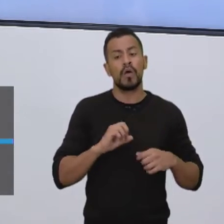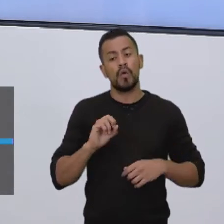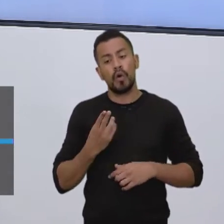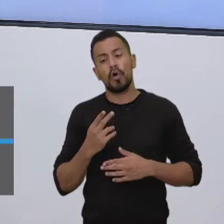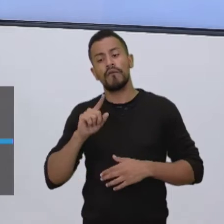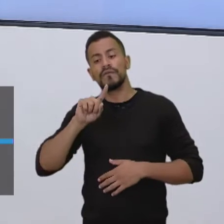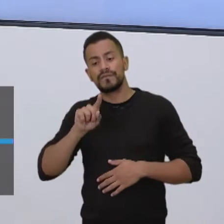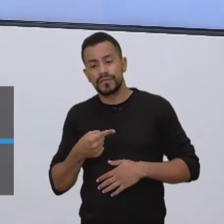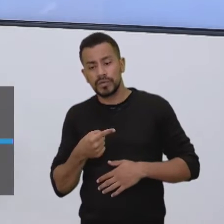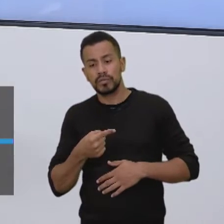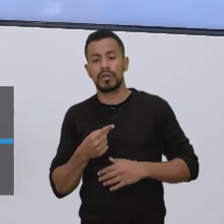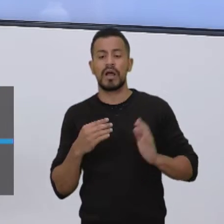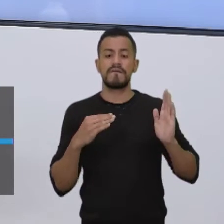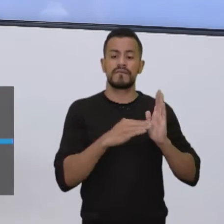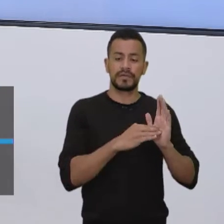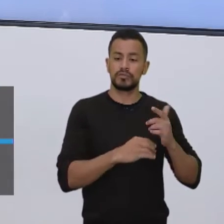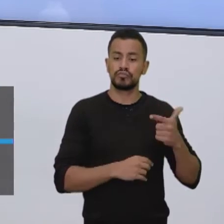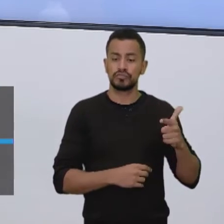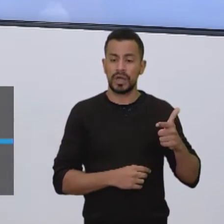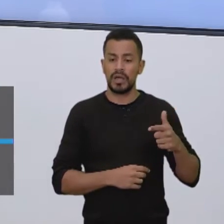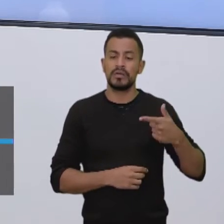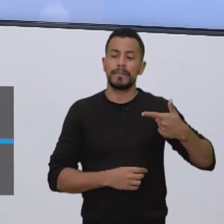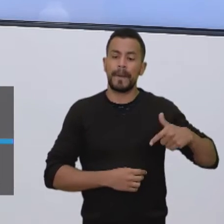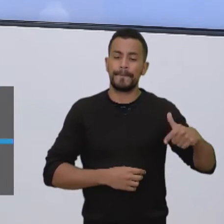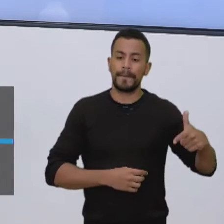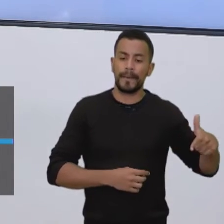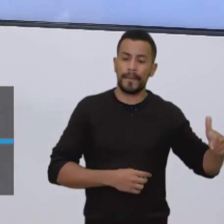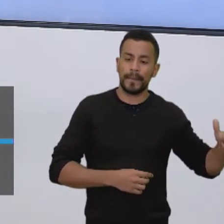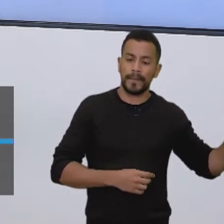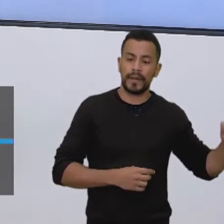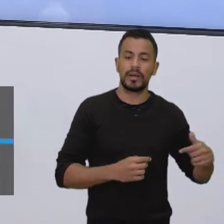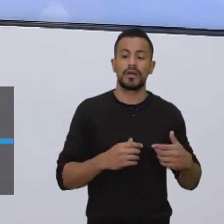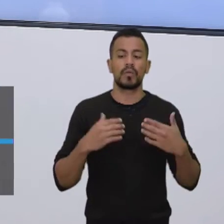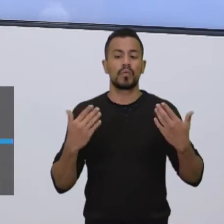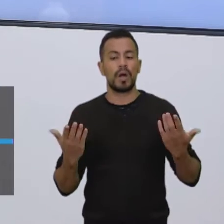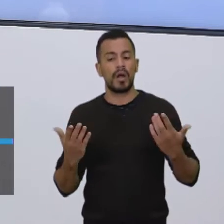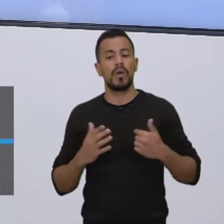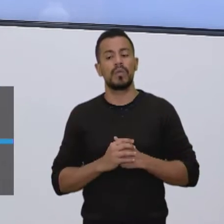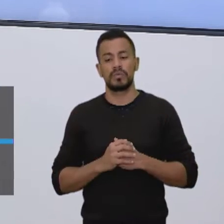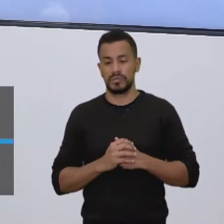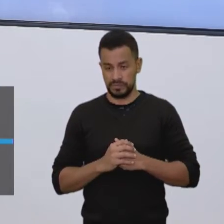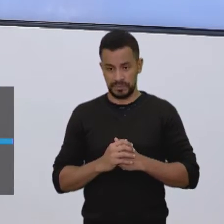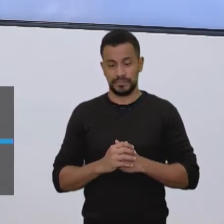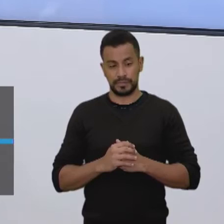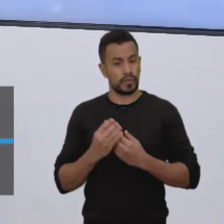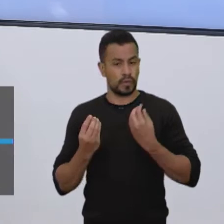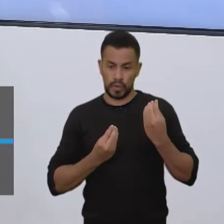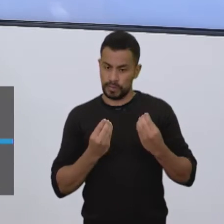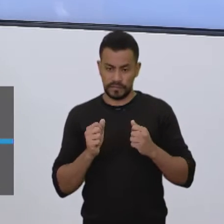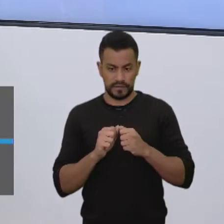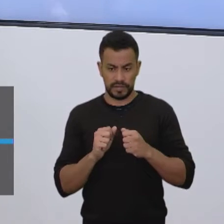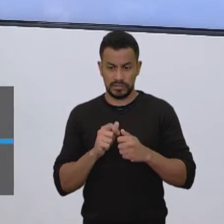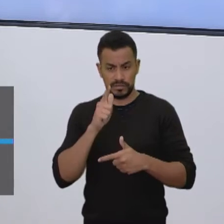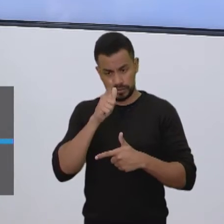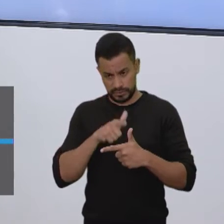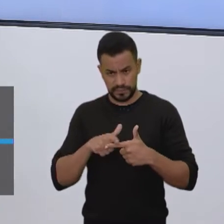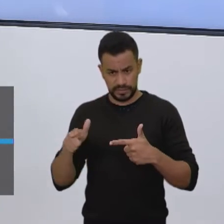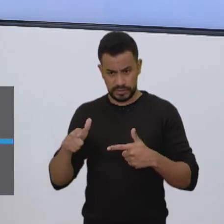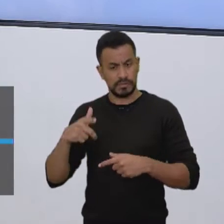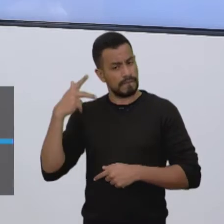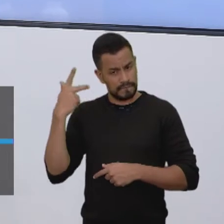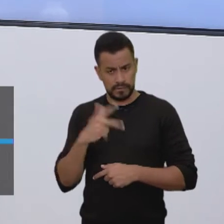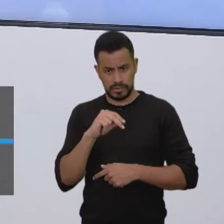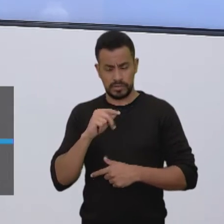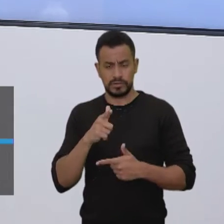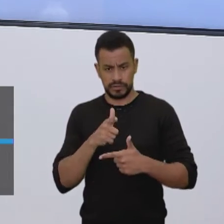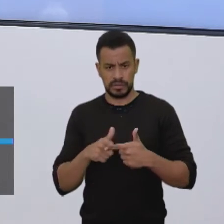Ou será que vai dar um número que fica repetindo, uma dízima periódica, aquele que não tem fim repete? Como que eu faço? Divide. Vamos dividir?